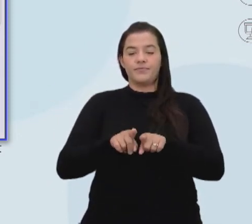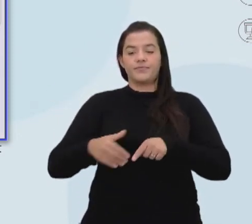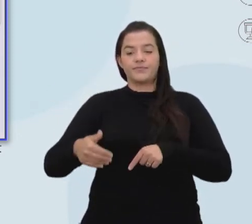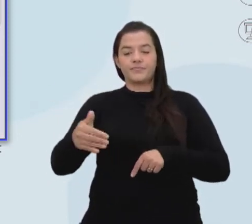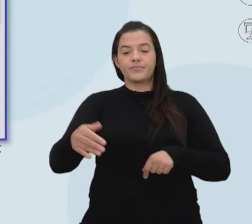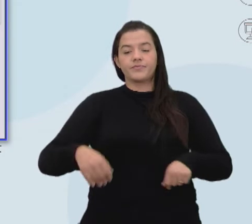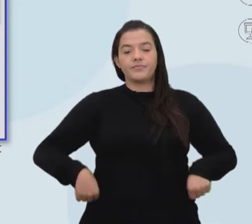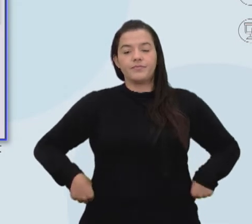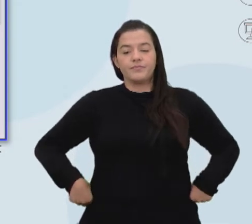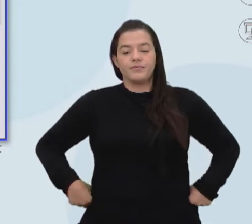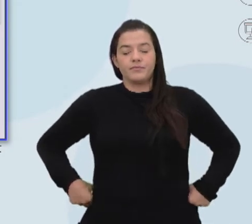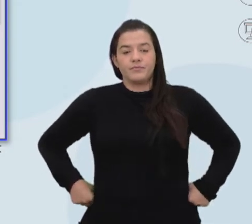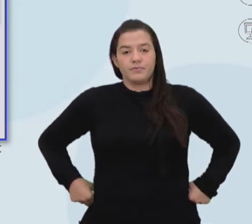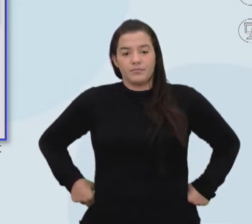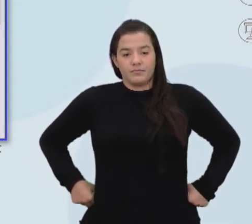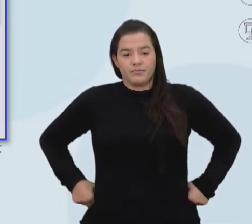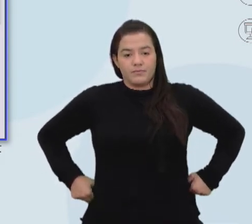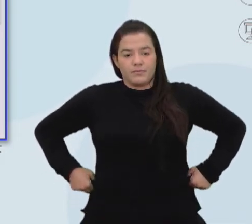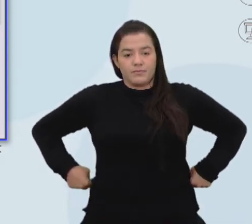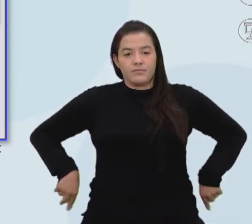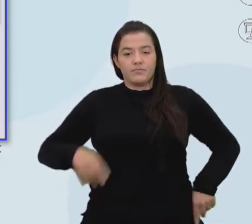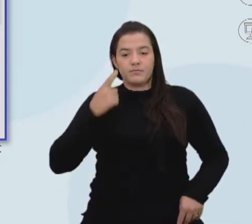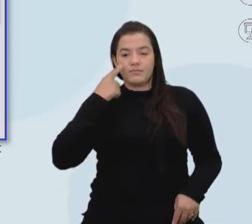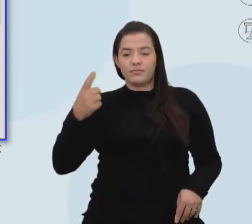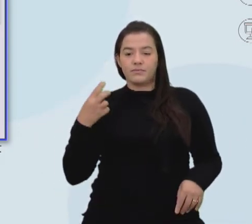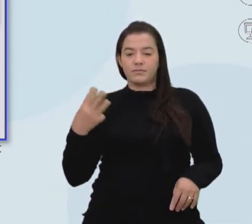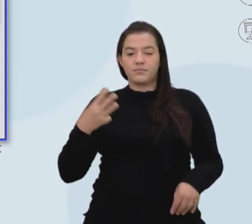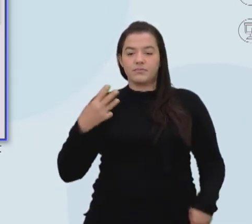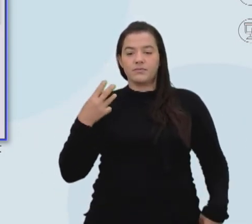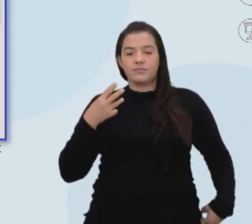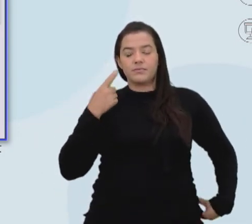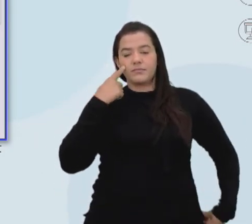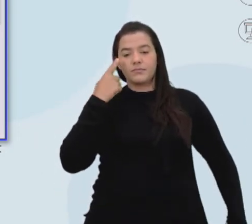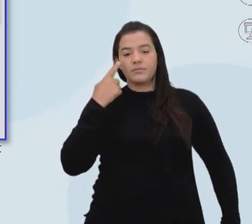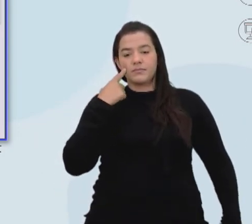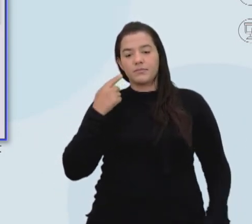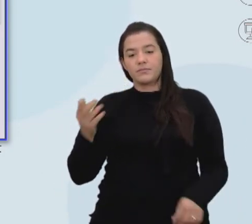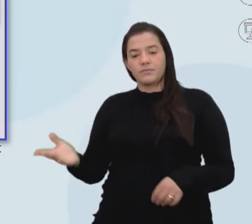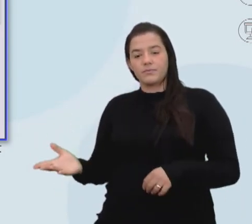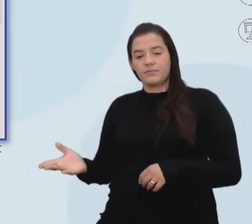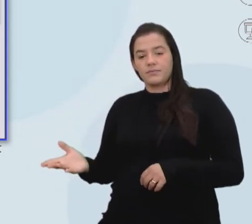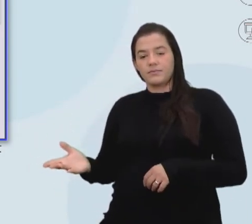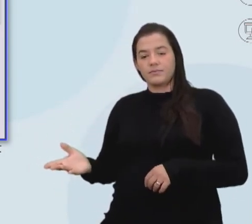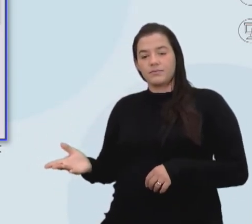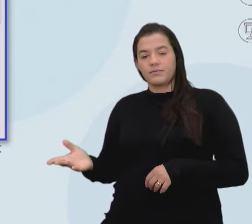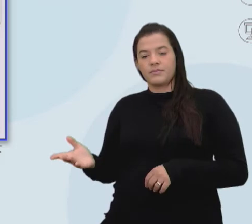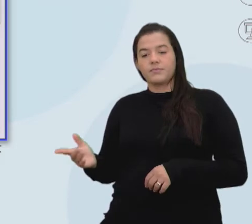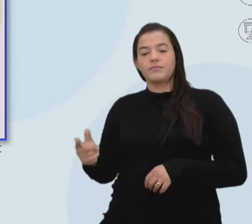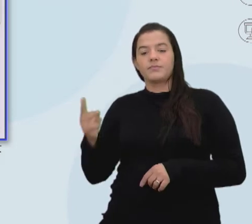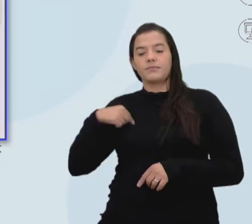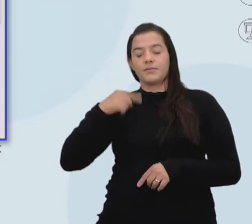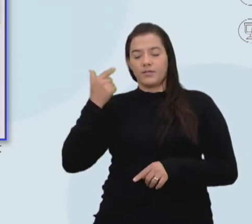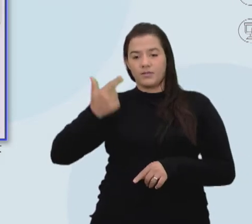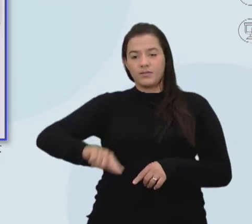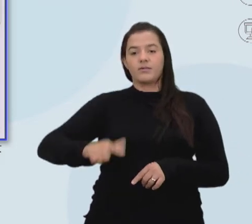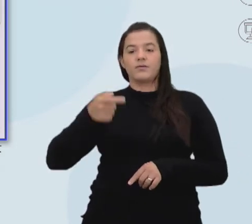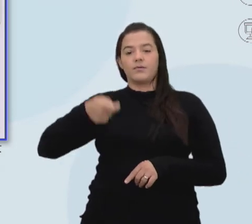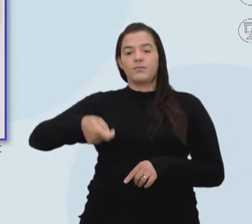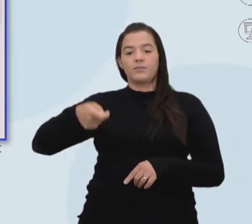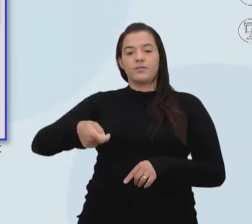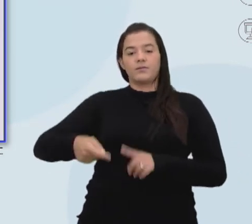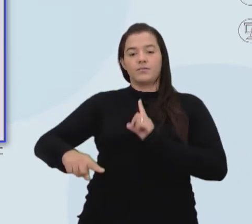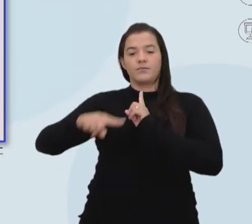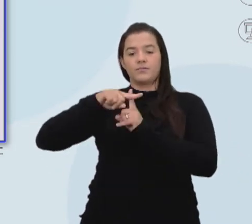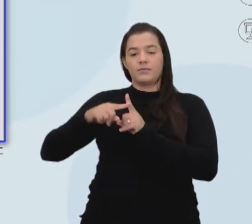Pode, vamos Mesma pra terceira. coisa, ó. Como vai pra fazer pra terceira? É, ó, múltipla escolha, ó, Obrigatória. obrigatória. Olha lá, aqui, ó. Sinalzinho demais,